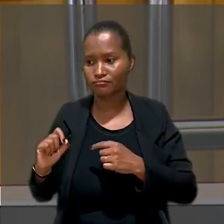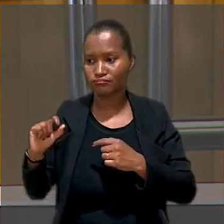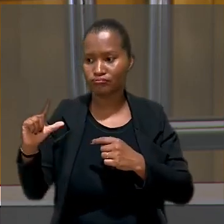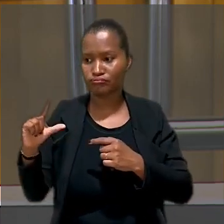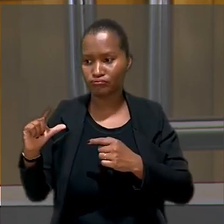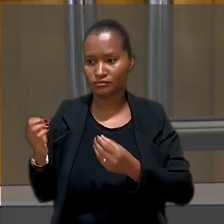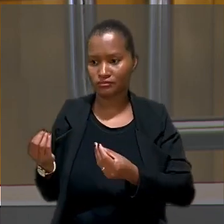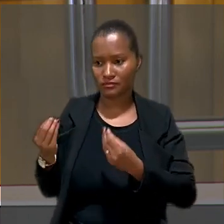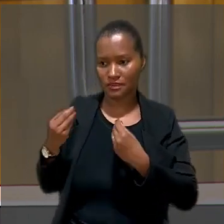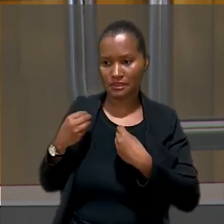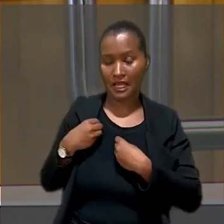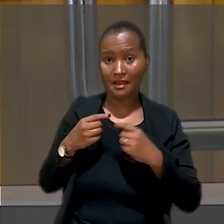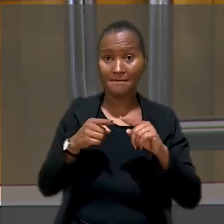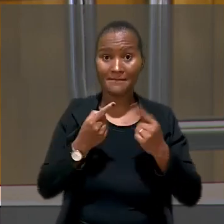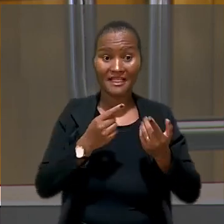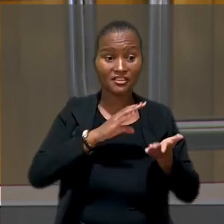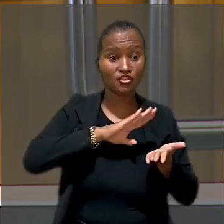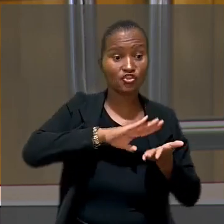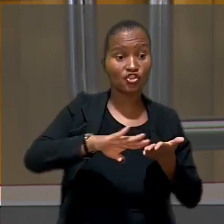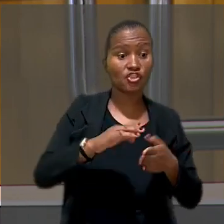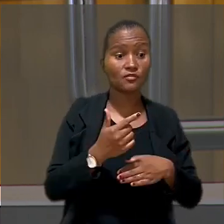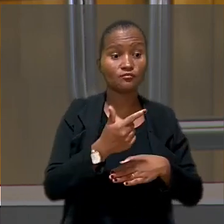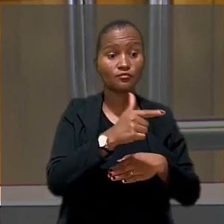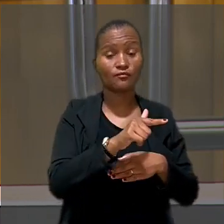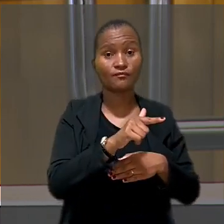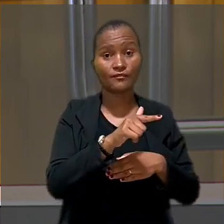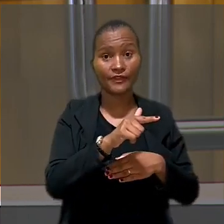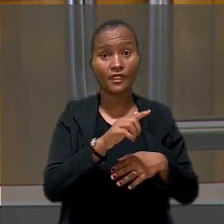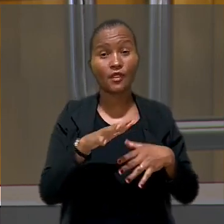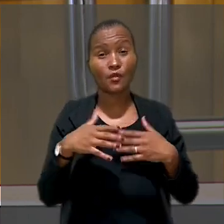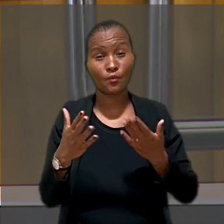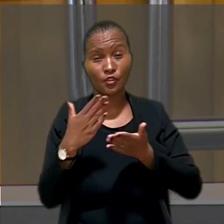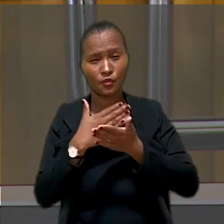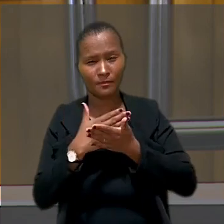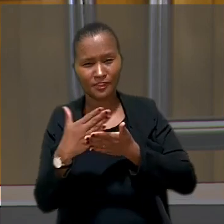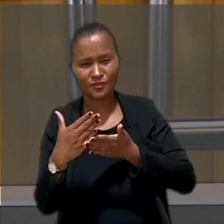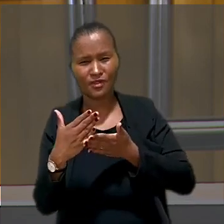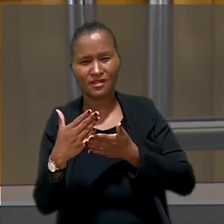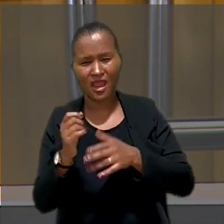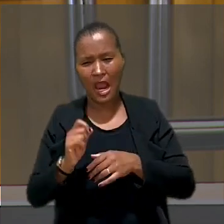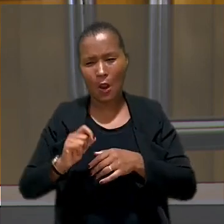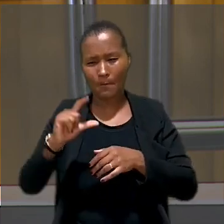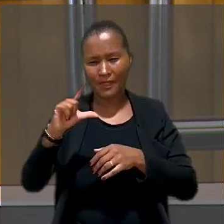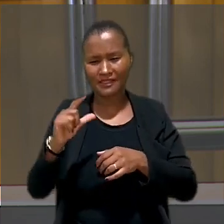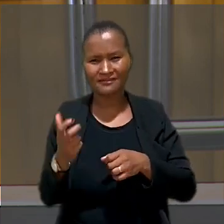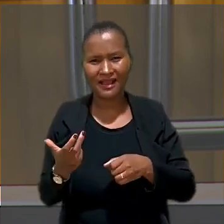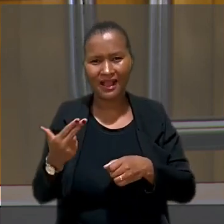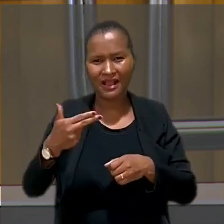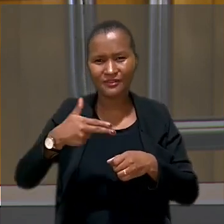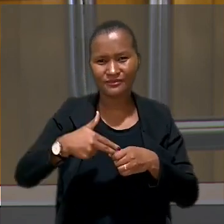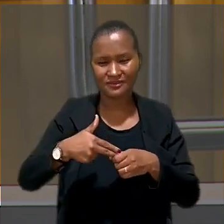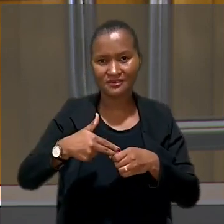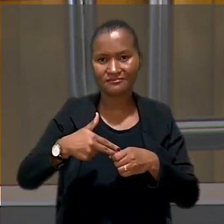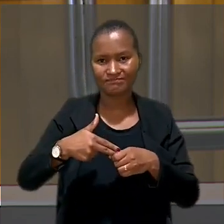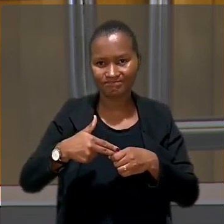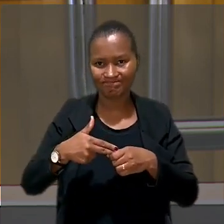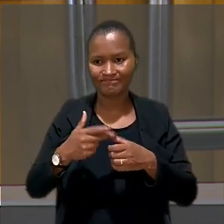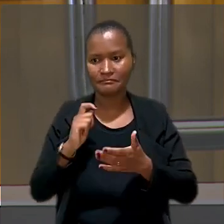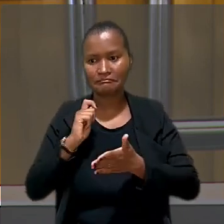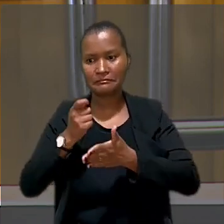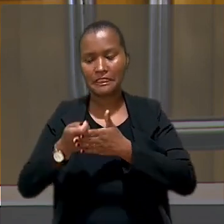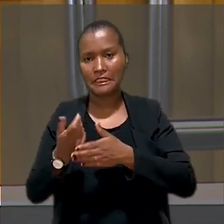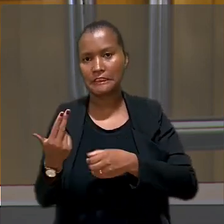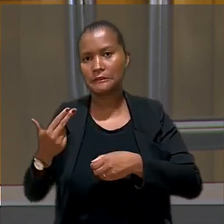com uma mão, ele tira três vezes mais com a outra. Quando começou a precarização, o aumento da gasolina, sustentar um carro